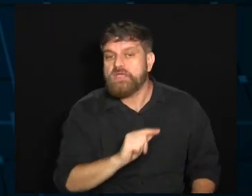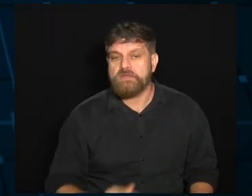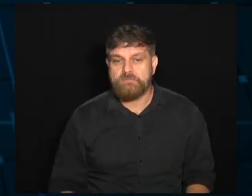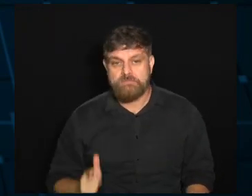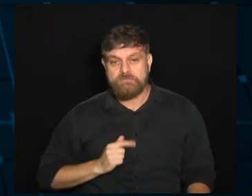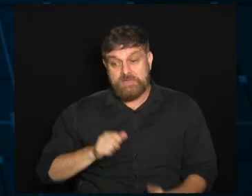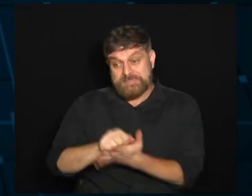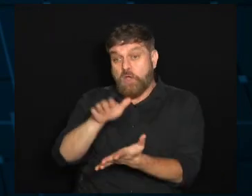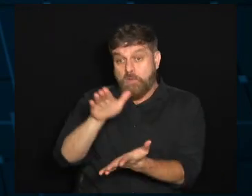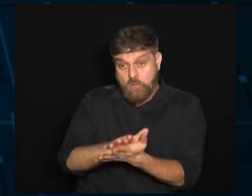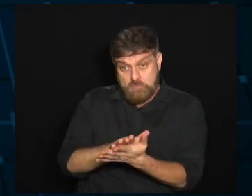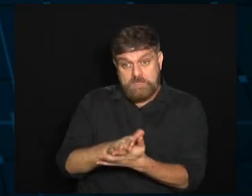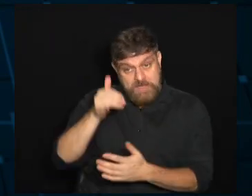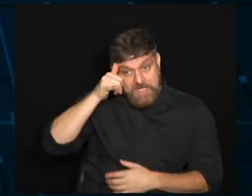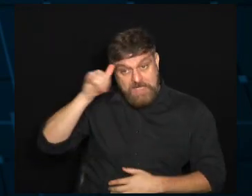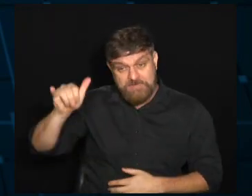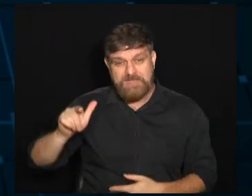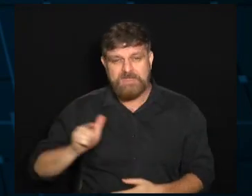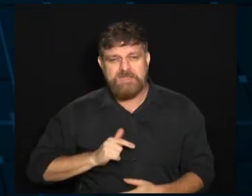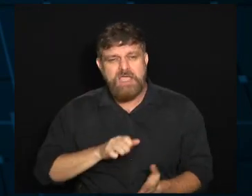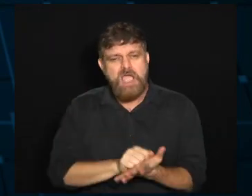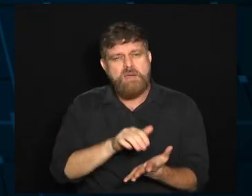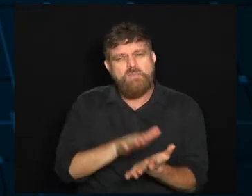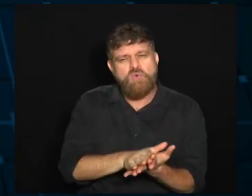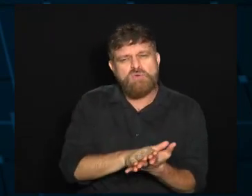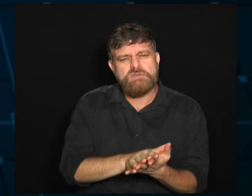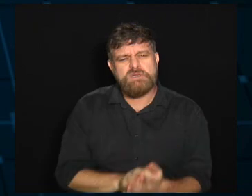essa multa, que essa multa varia de